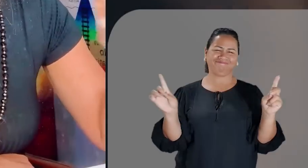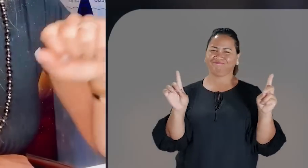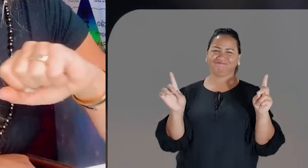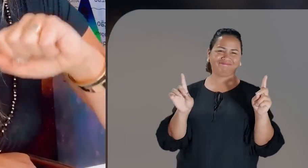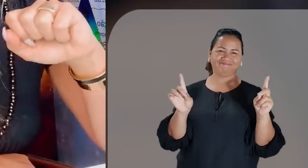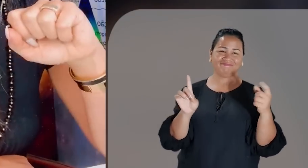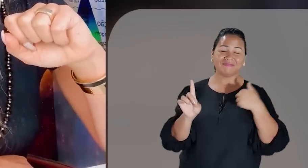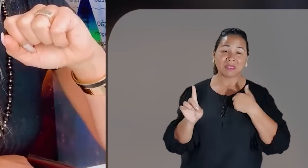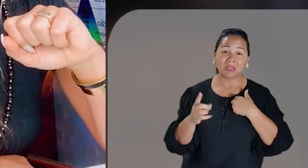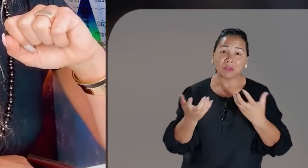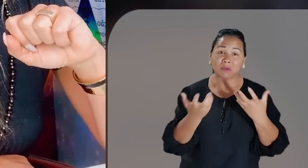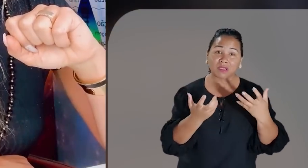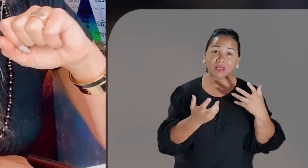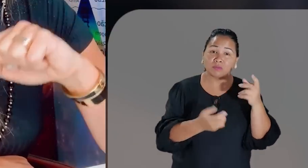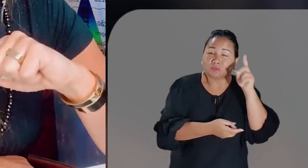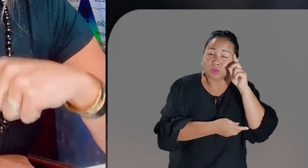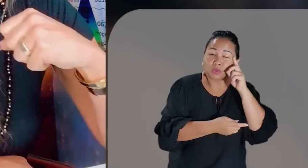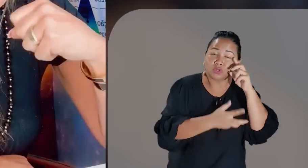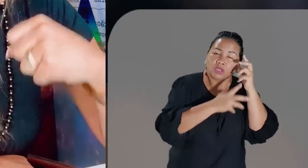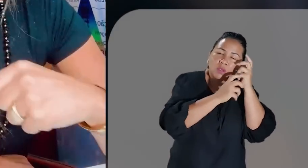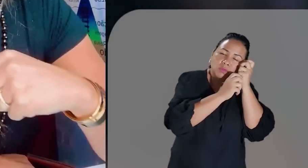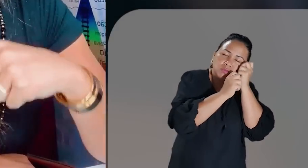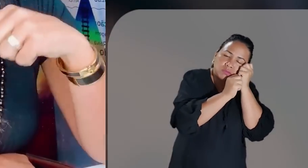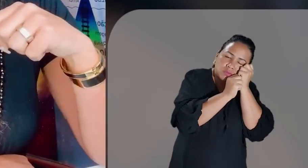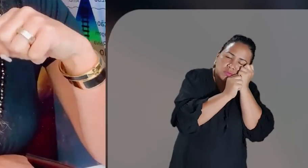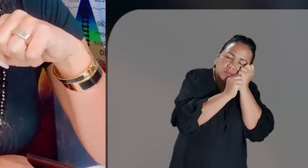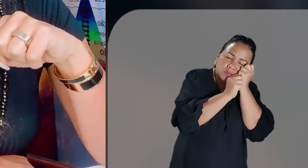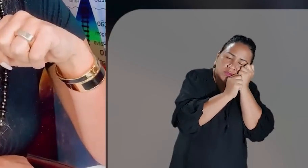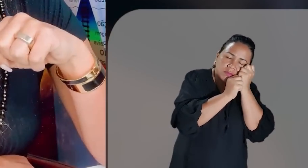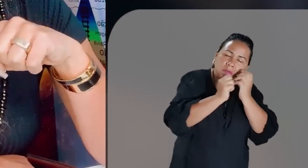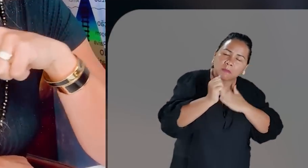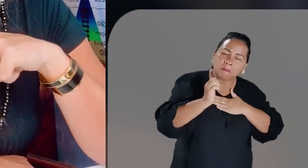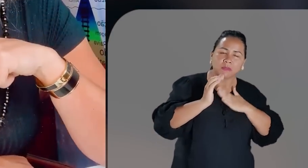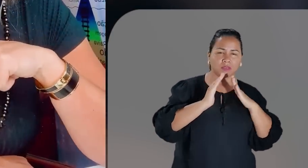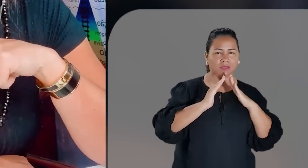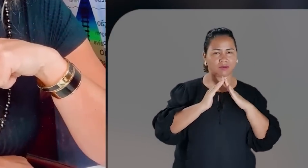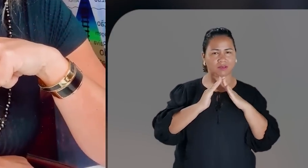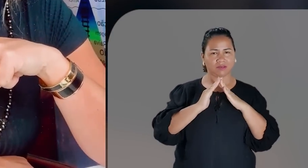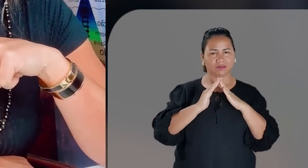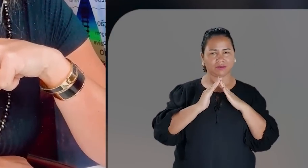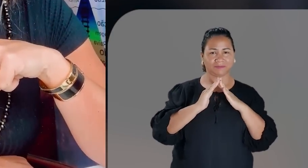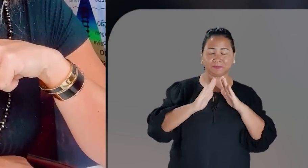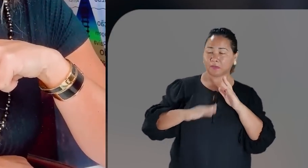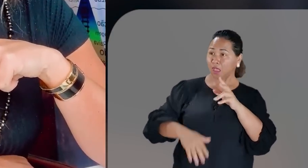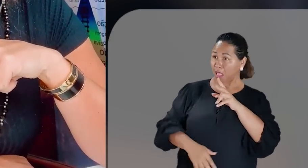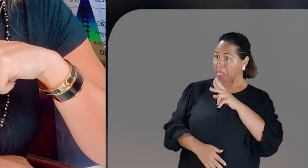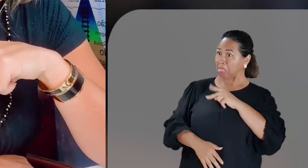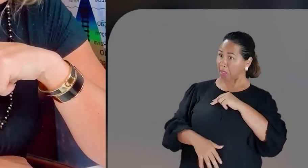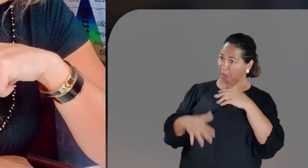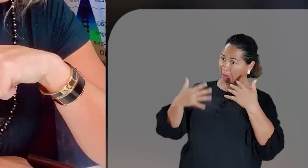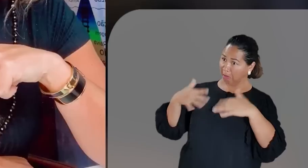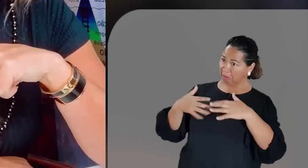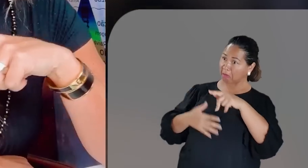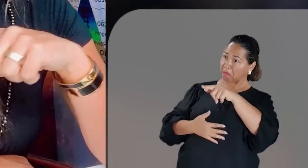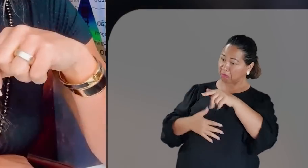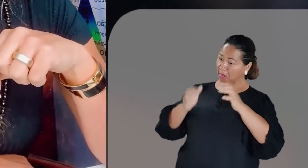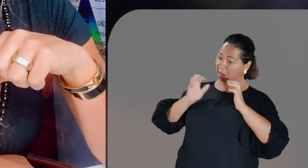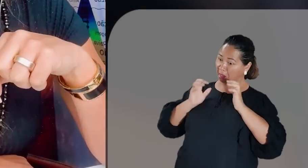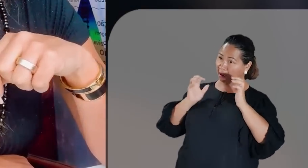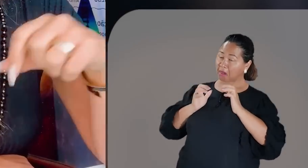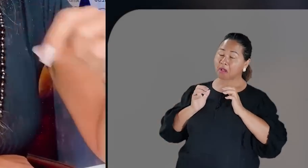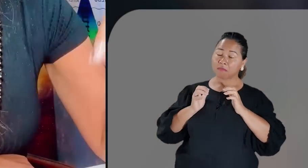Eu não iria palestrar no Brasil todo. Porque eu não quero dormir fora de casa. Nossa, eu tô bem de vida, né? É, hoje eu tô bem de